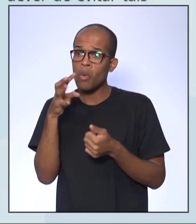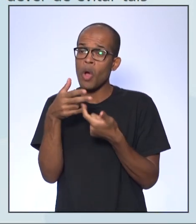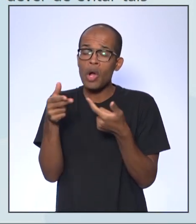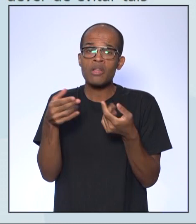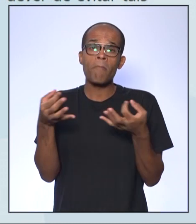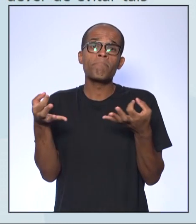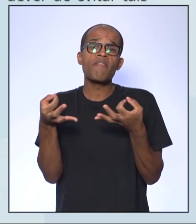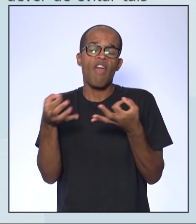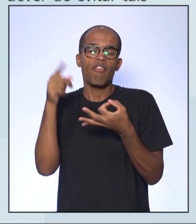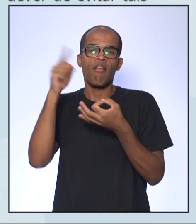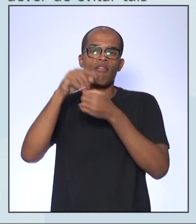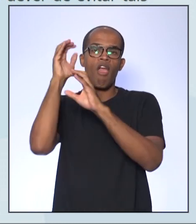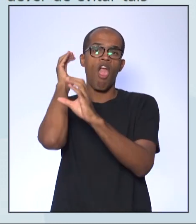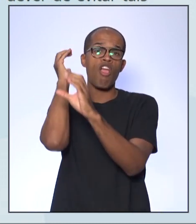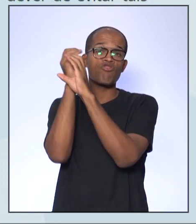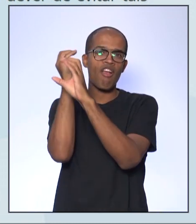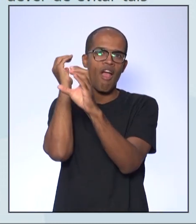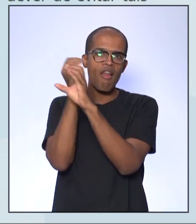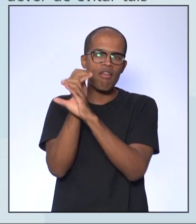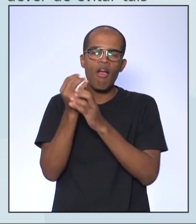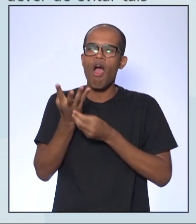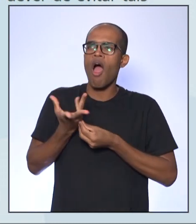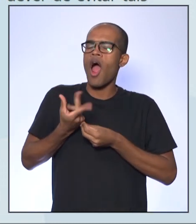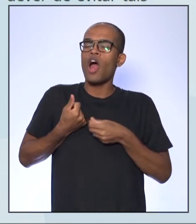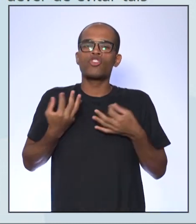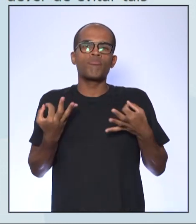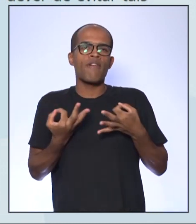é a engenharia não deve julgar